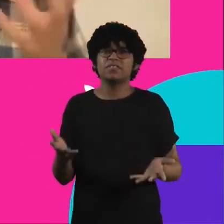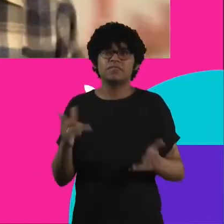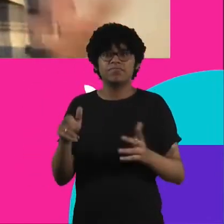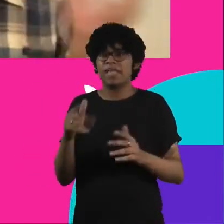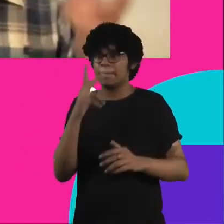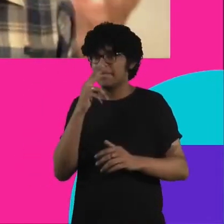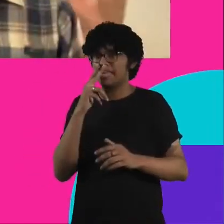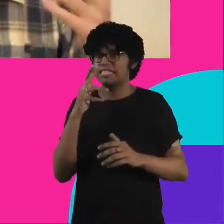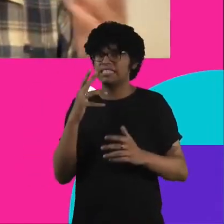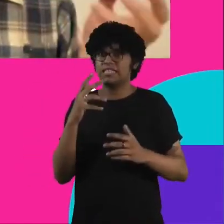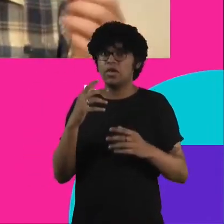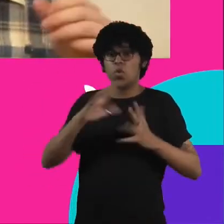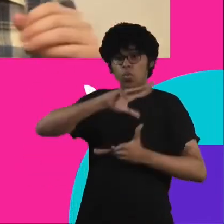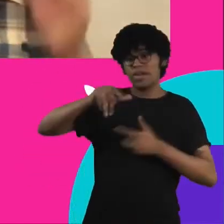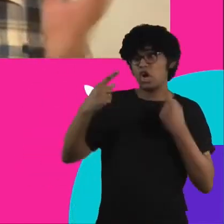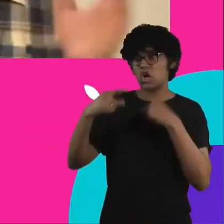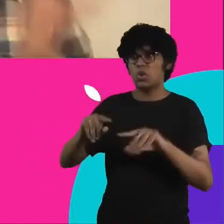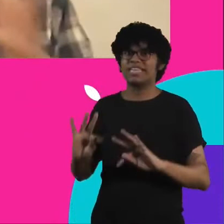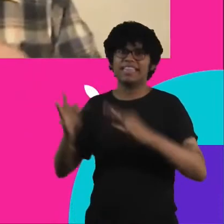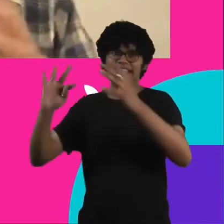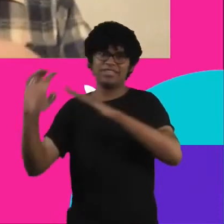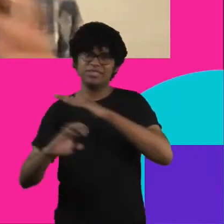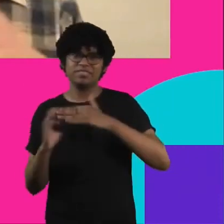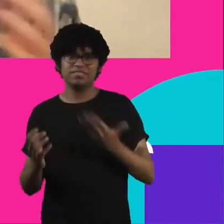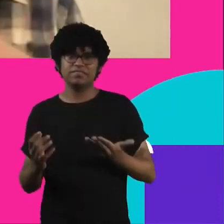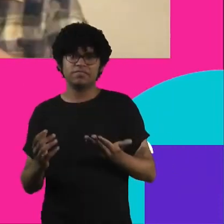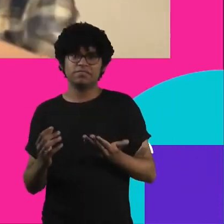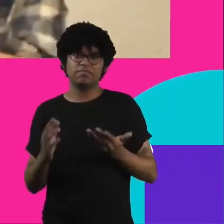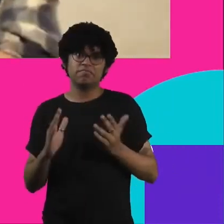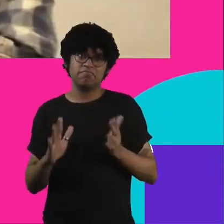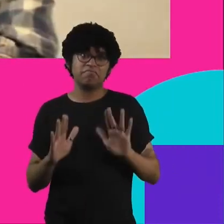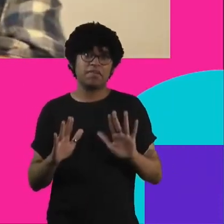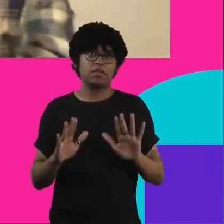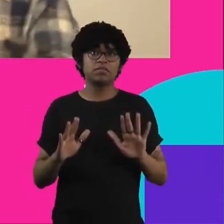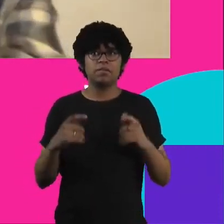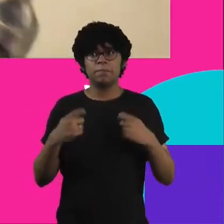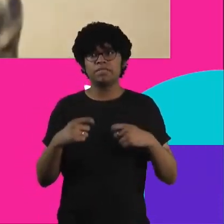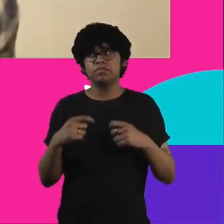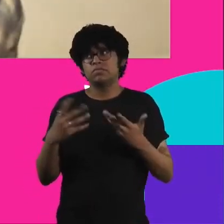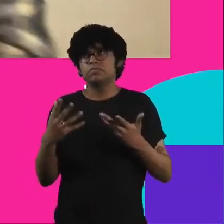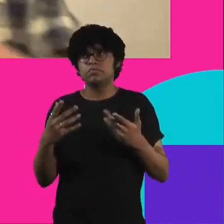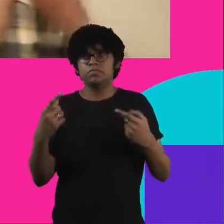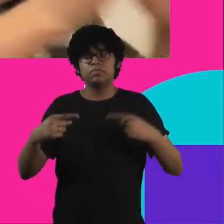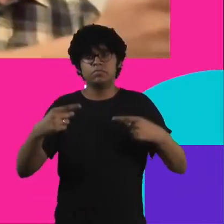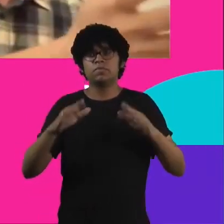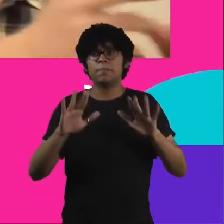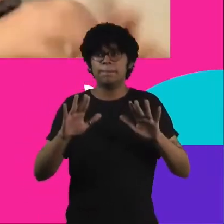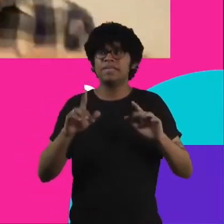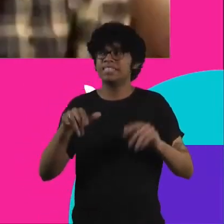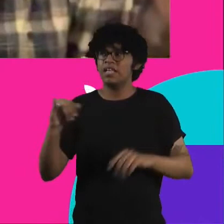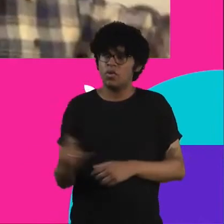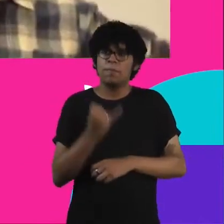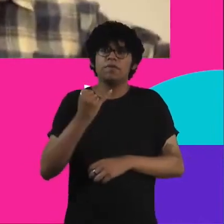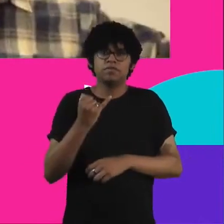do mal e as empresas de tecnologia também, isso vai levar as pessoas a se votarem contra a tecnologia e as empresas.